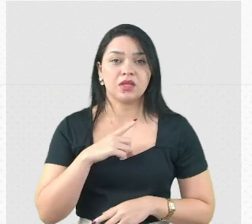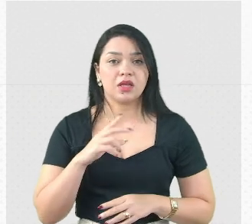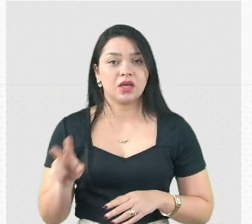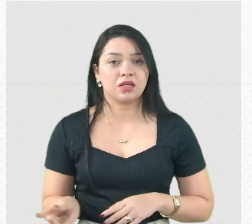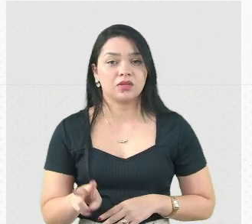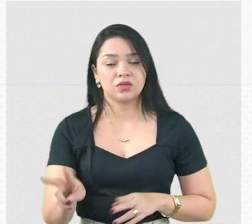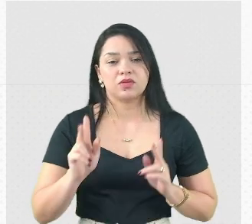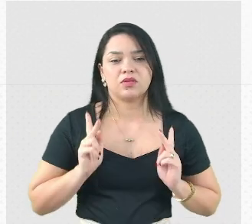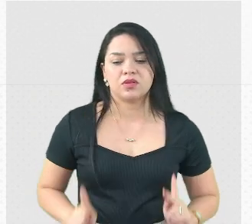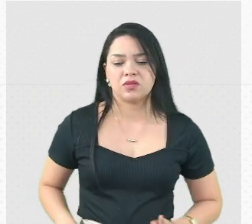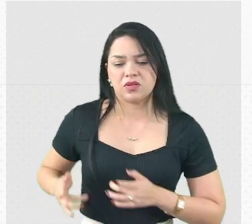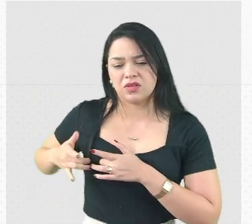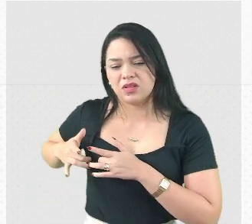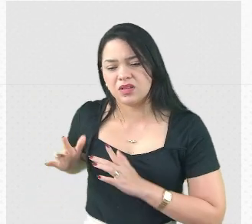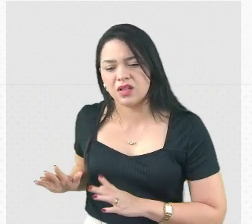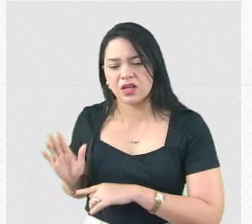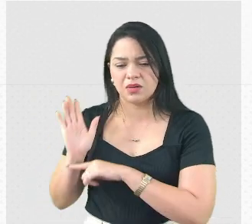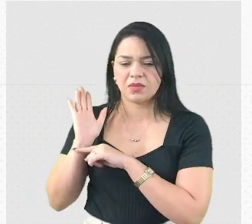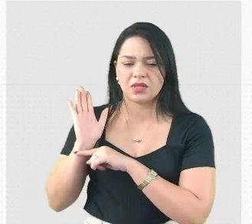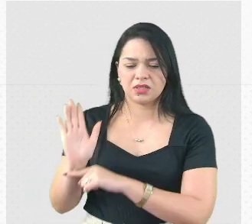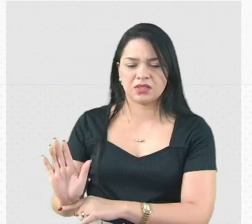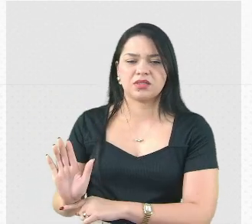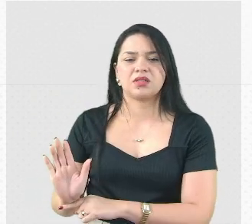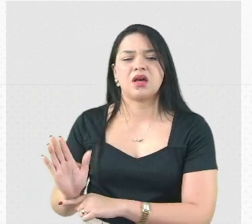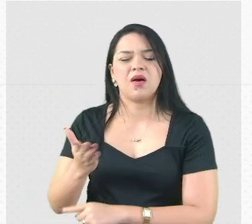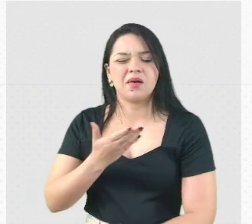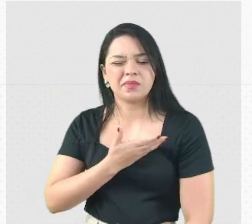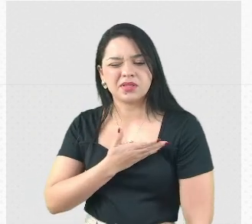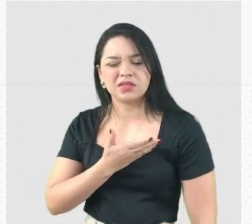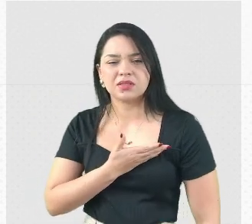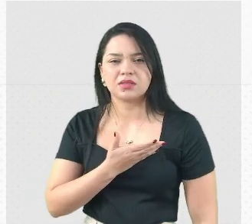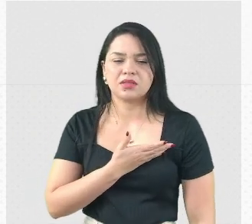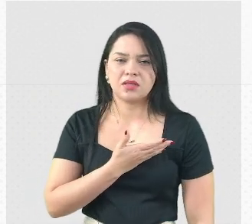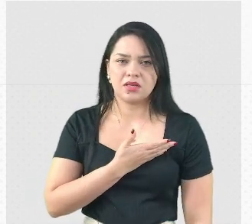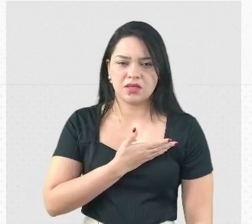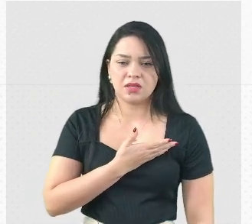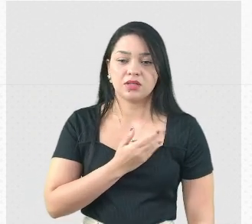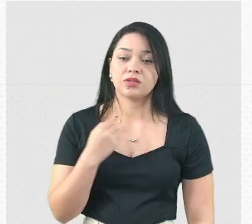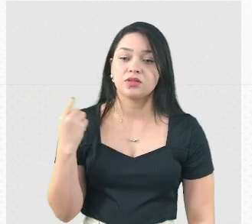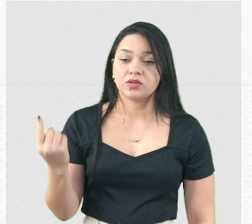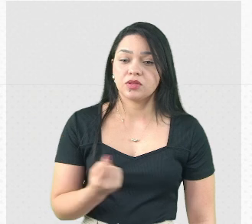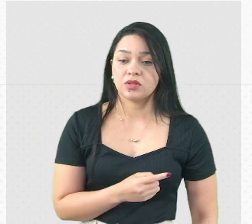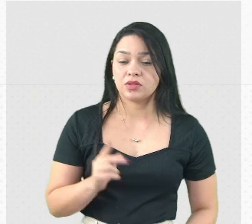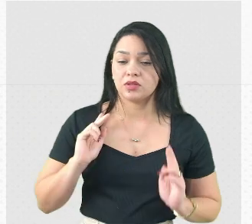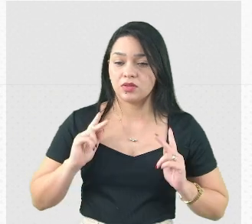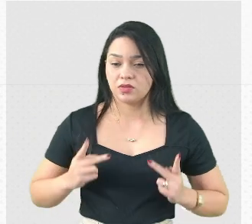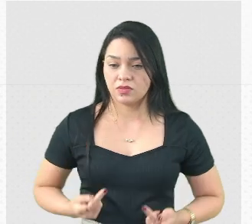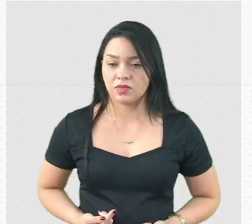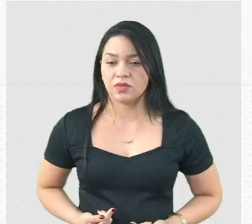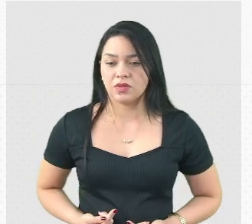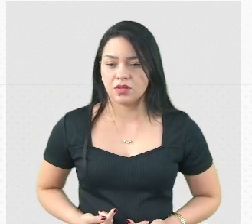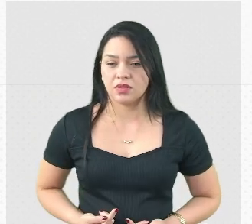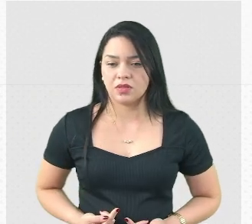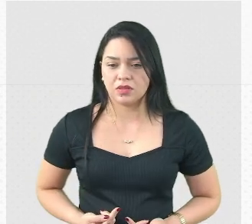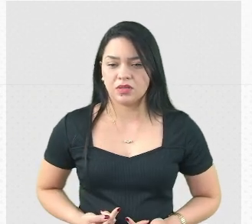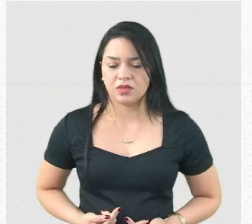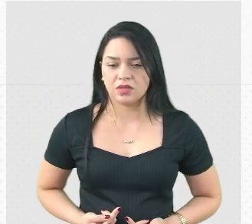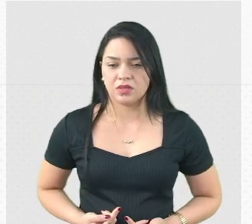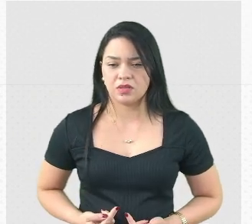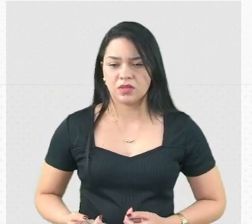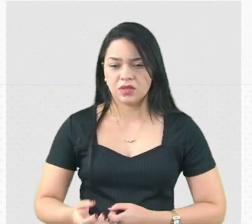valores, solidariedade, cooperação, amizade. Nós somos seres humanos, nós somos